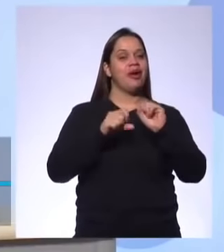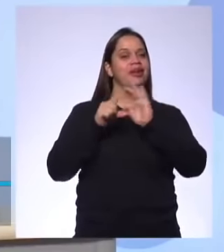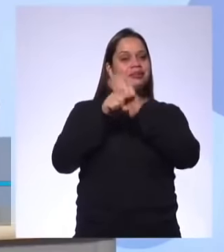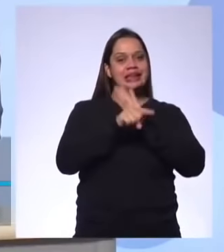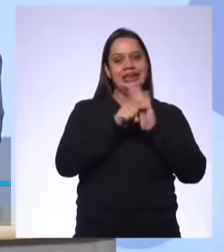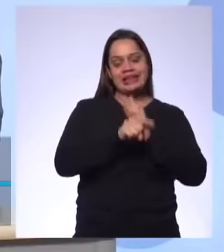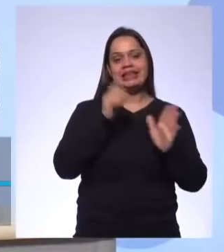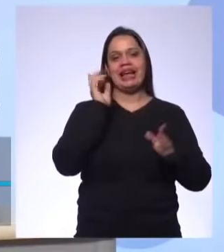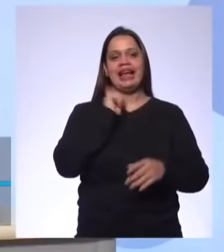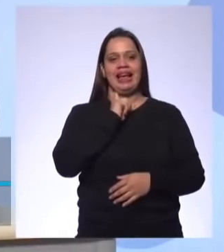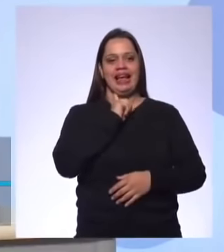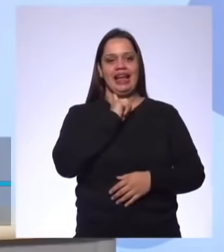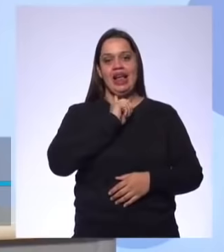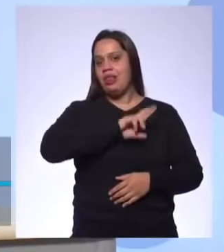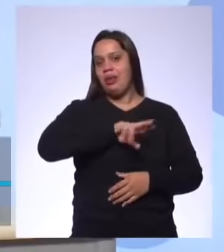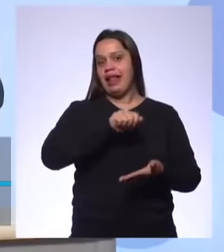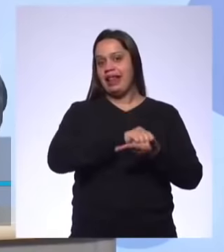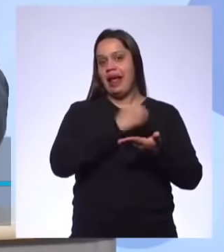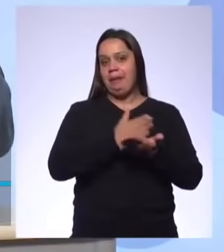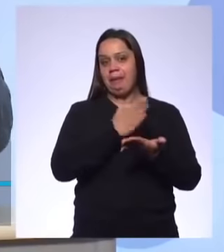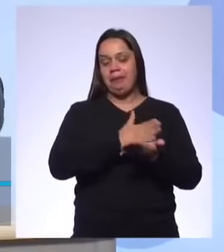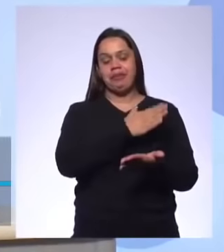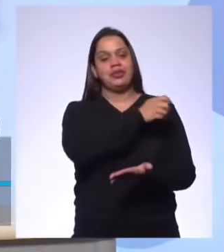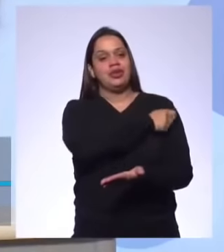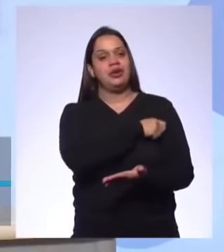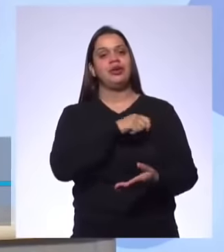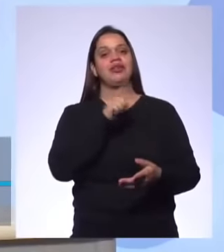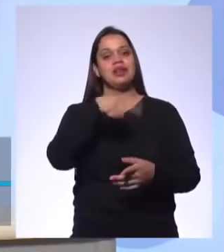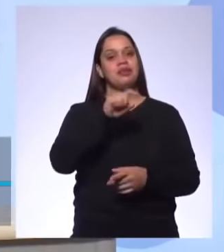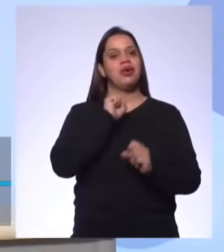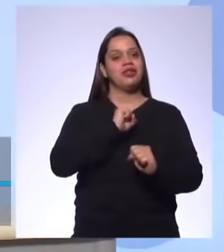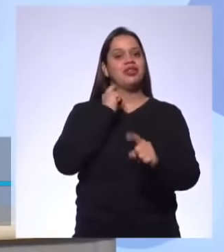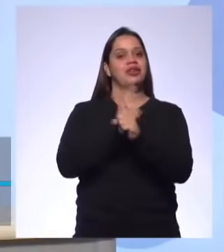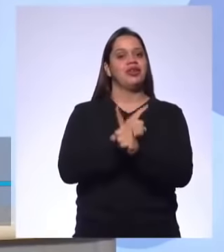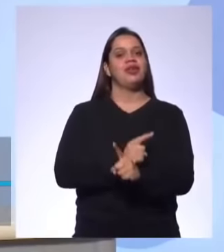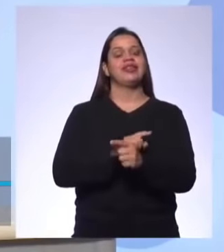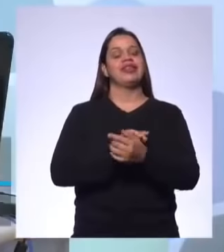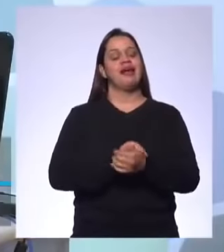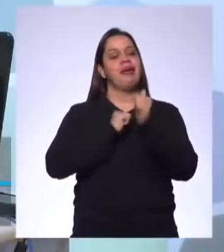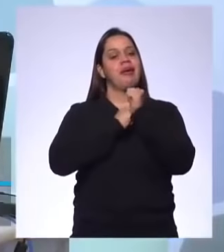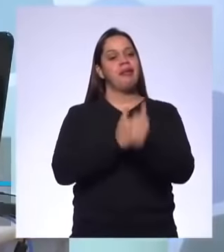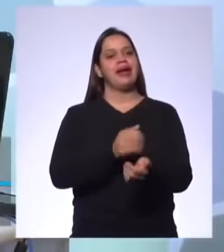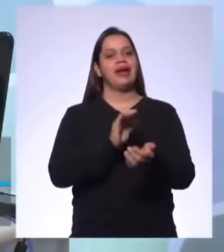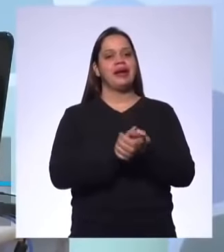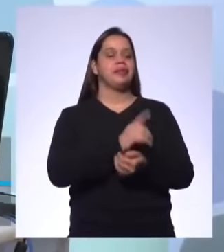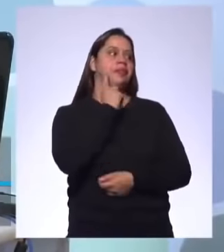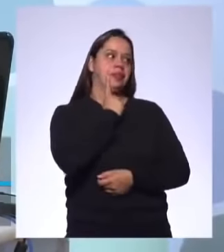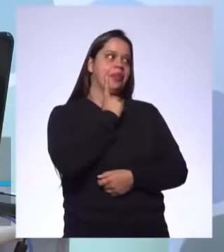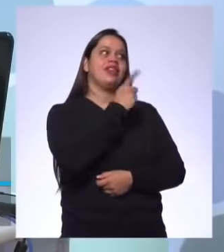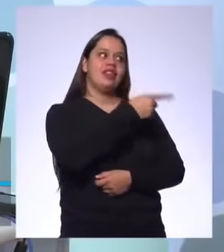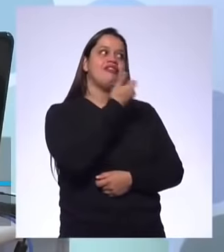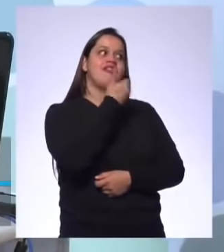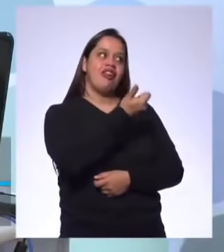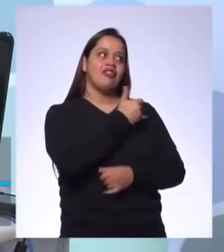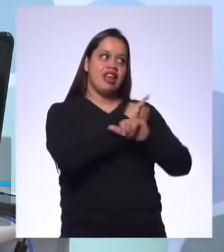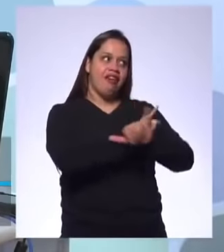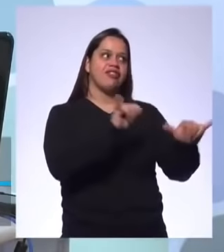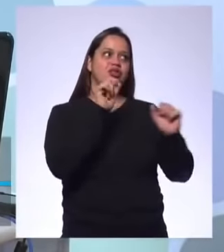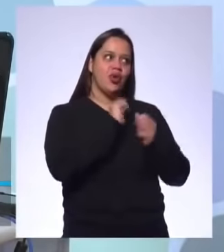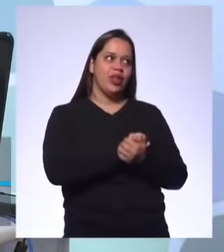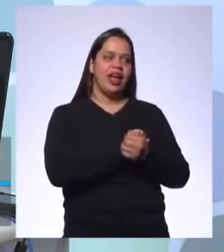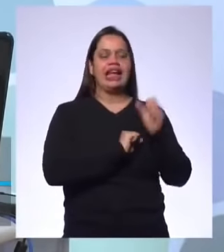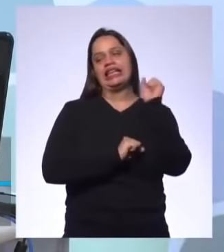ver, não tá na apostila, vocês podem encontrar para acompanhar. Você não falou, Dani? Falei. Eu tô achando. Mas eu não imagino, será?